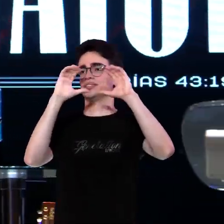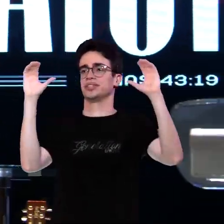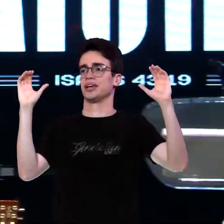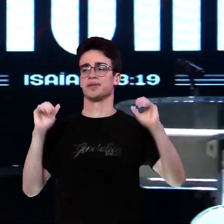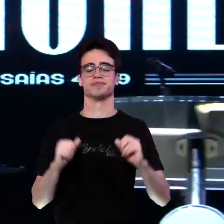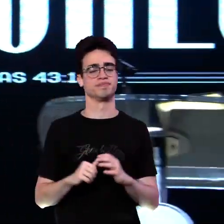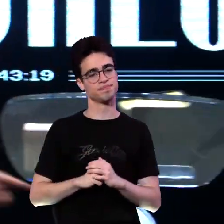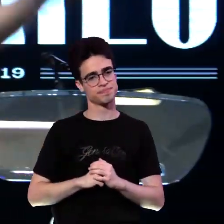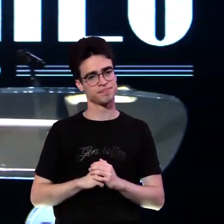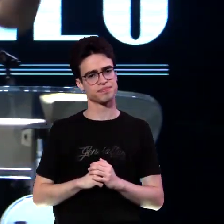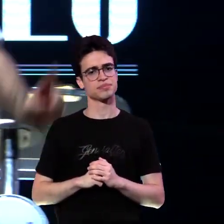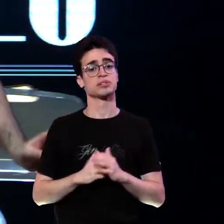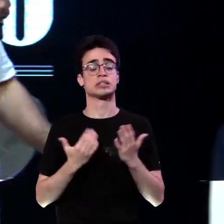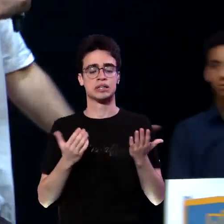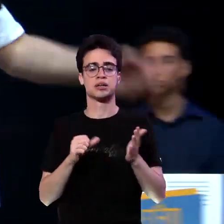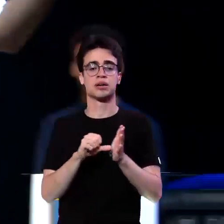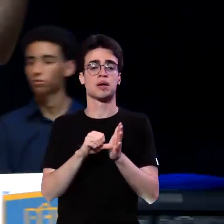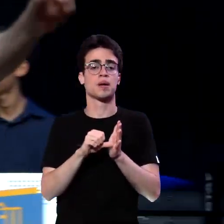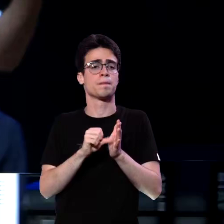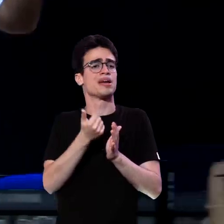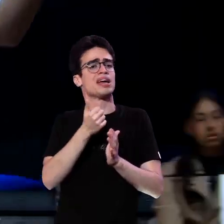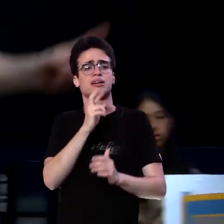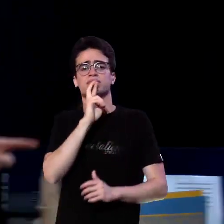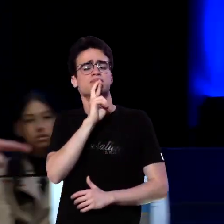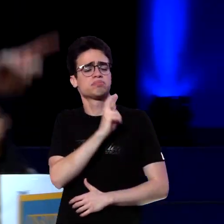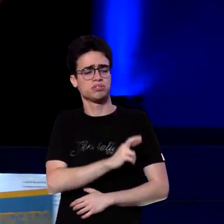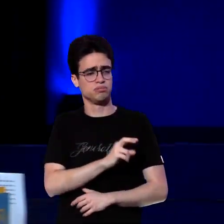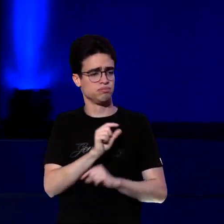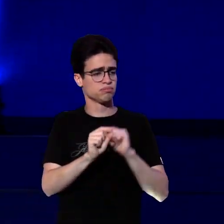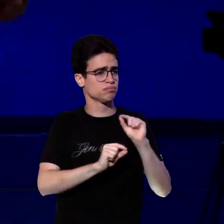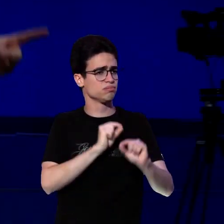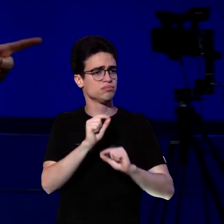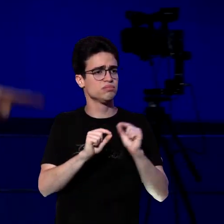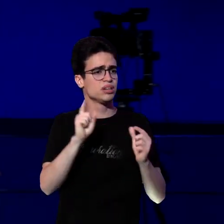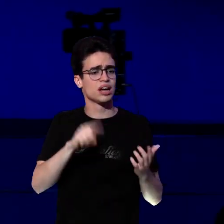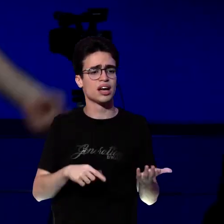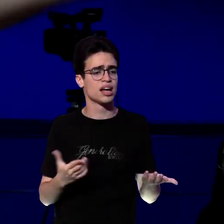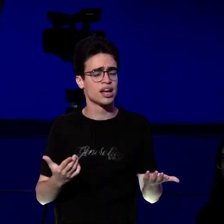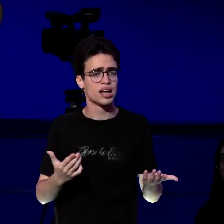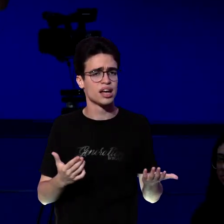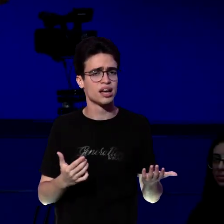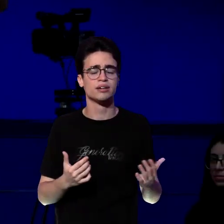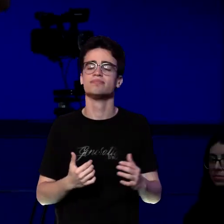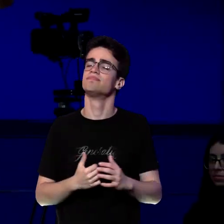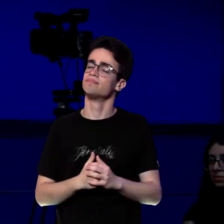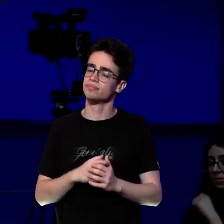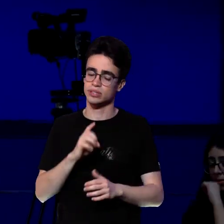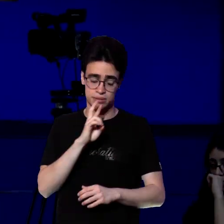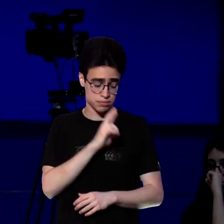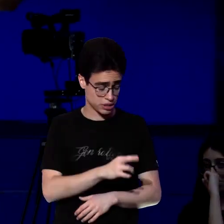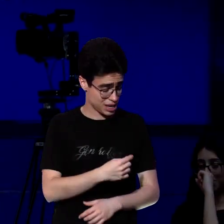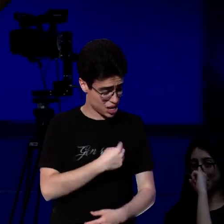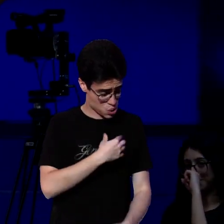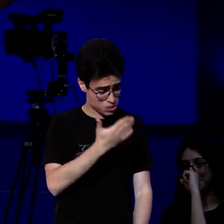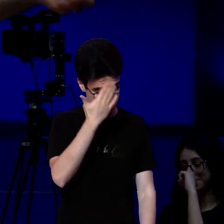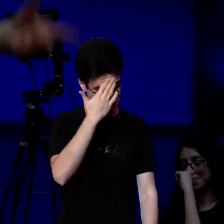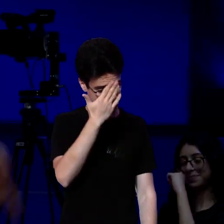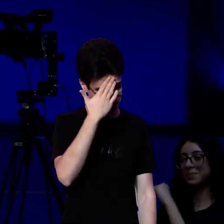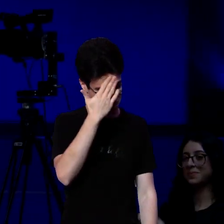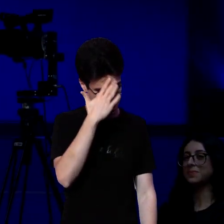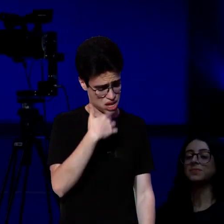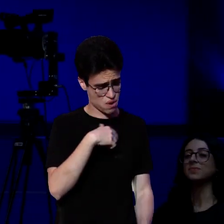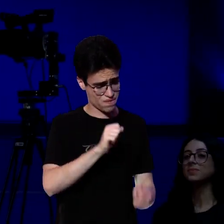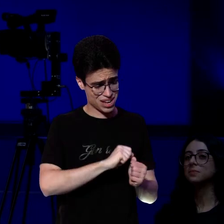lá. A primeira resposta que Deus dá para Jó em meio ao sofrimento é: eu sei o que eu estou fazendo na